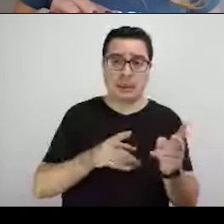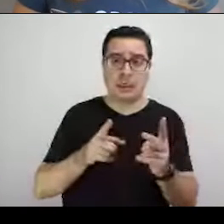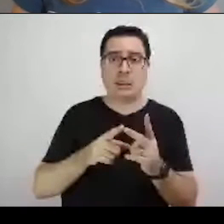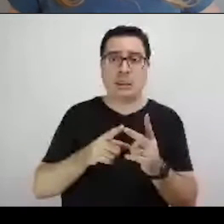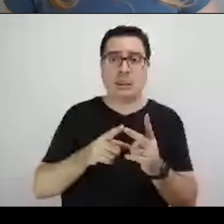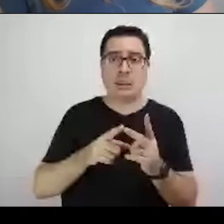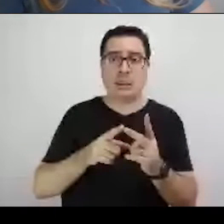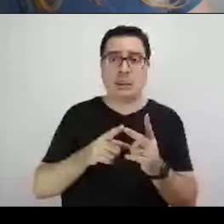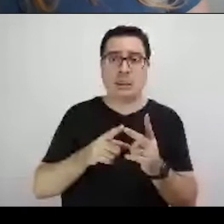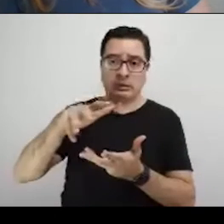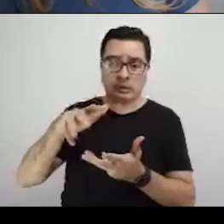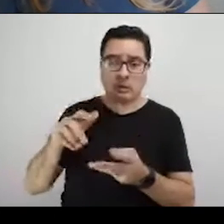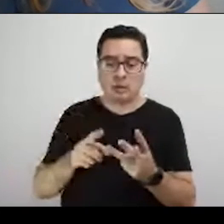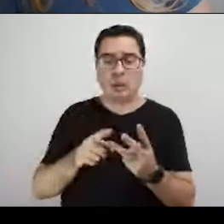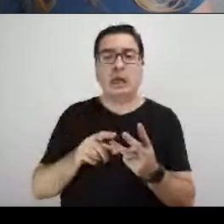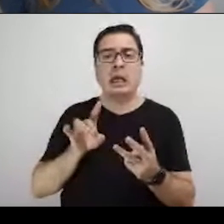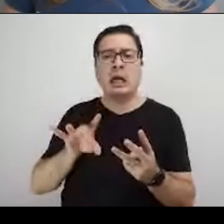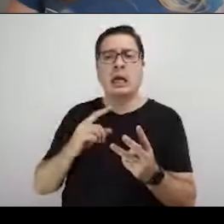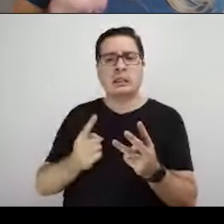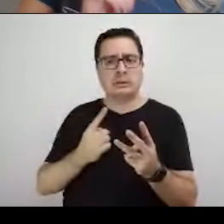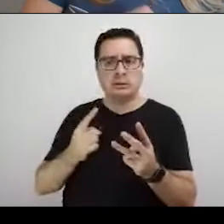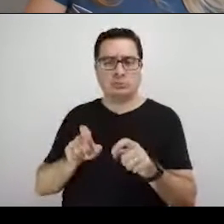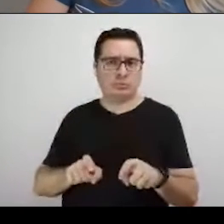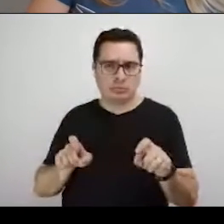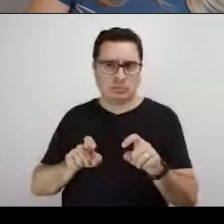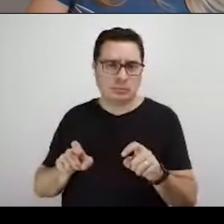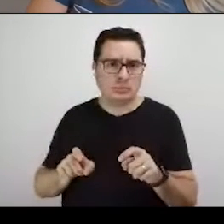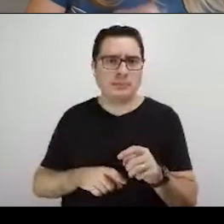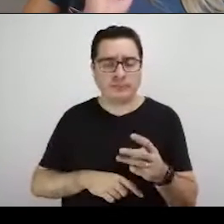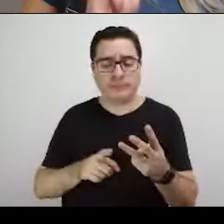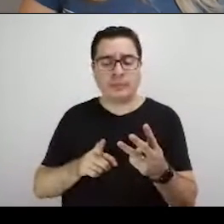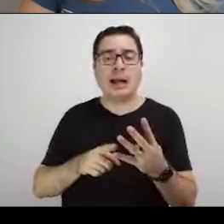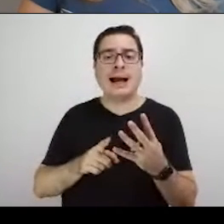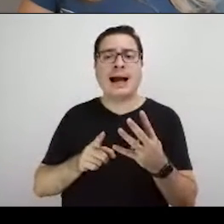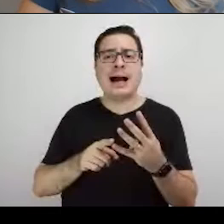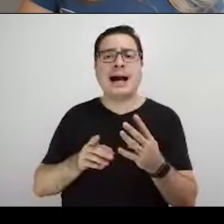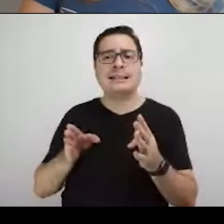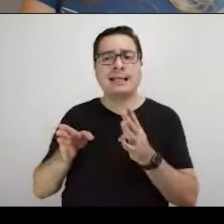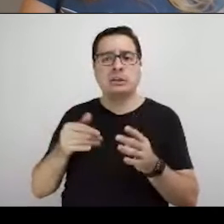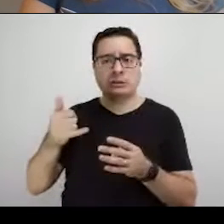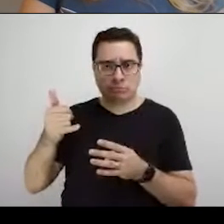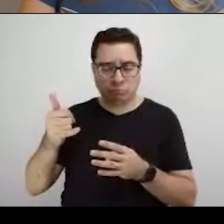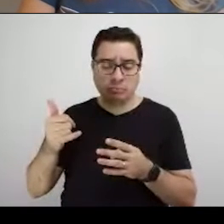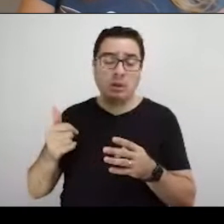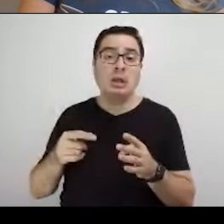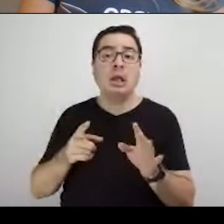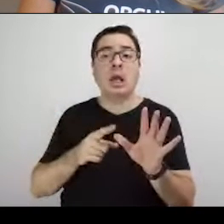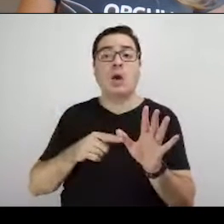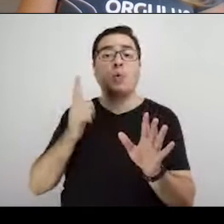internacionalização, independência de equipamentos, acesso móvel e garantia da qualidade.